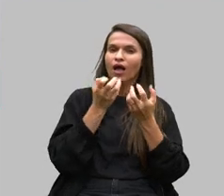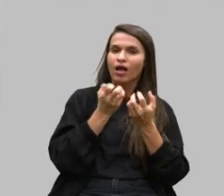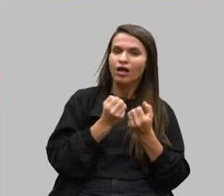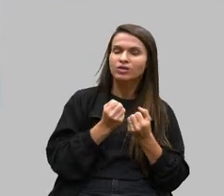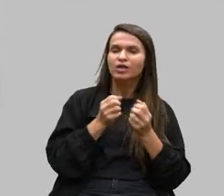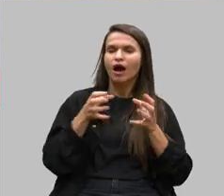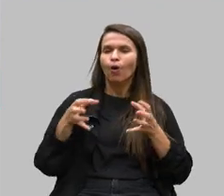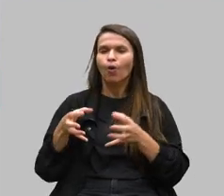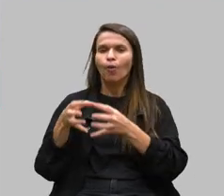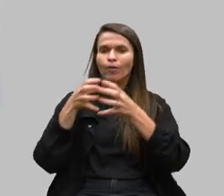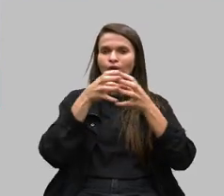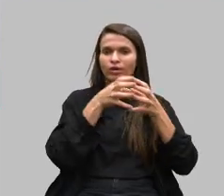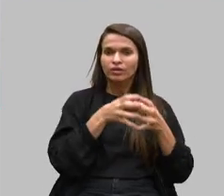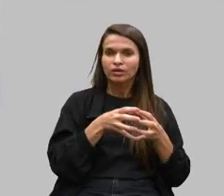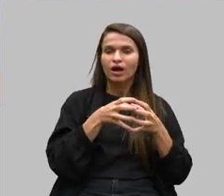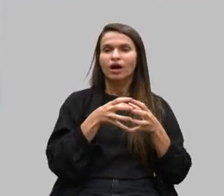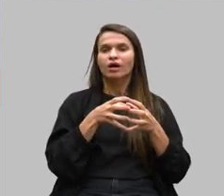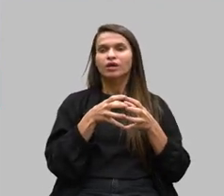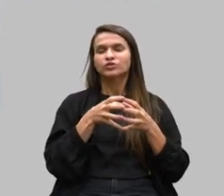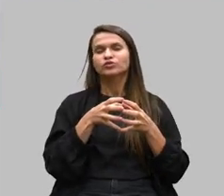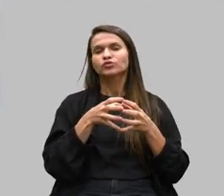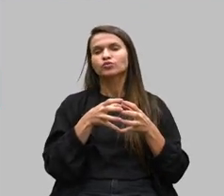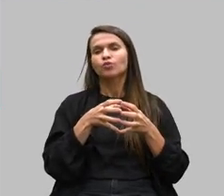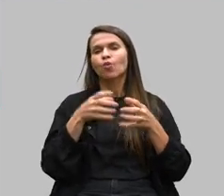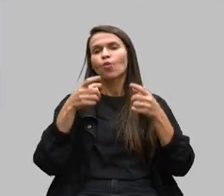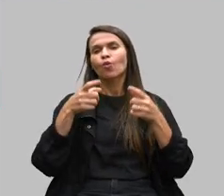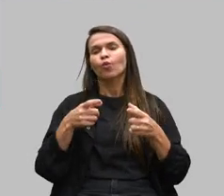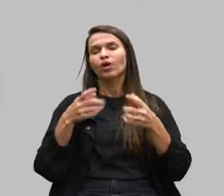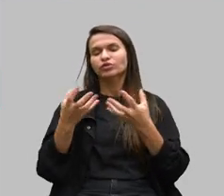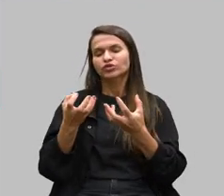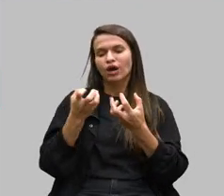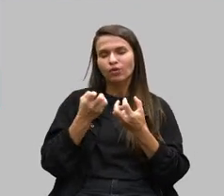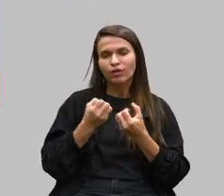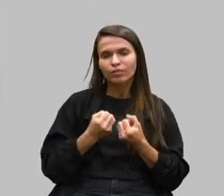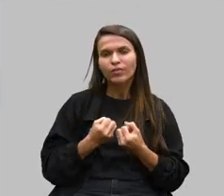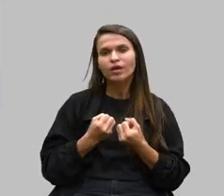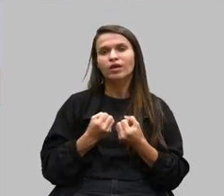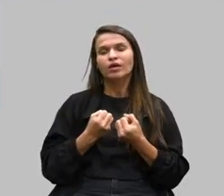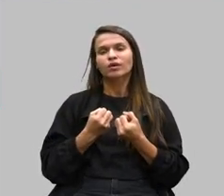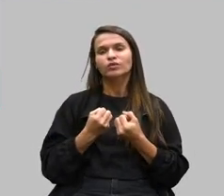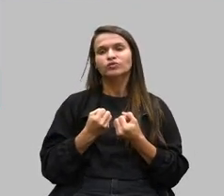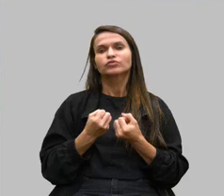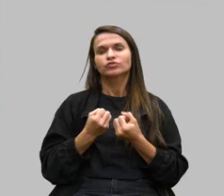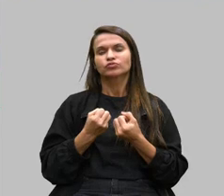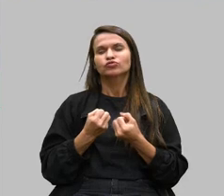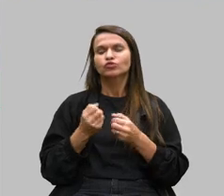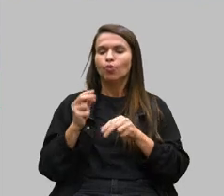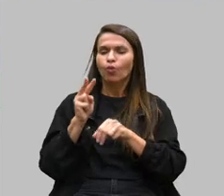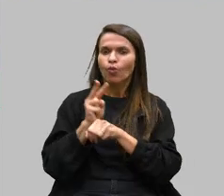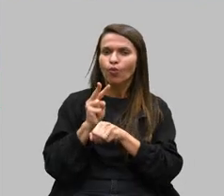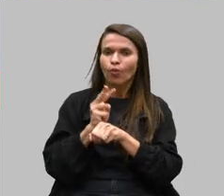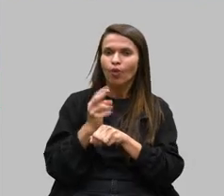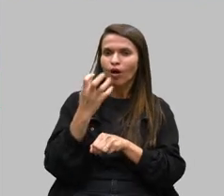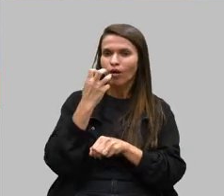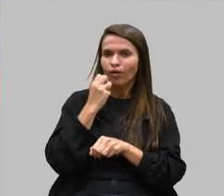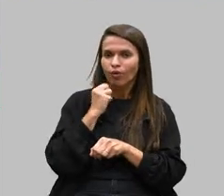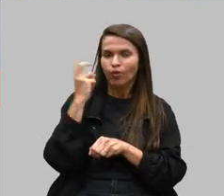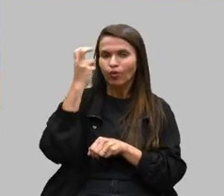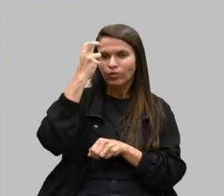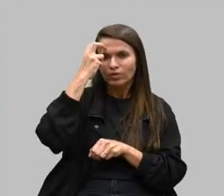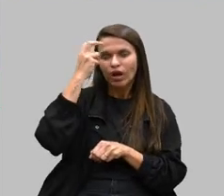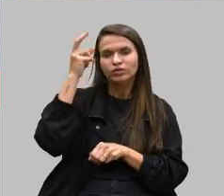comunidade como um ponto de acolhimento um ponto de eh preservação do patrimônio cultural da sua